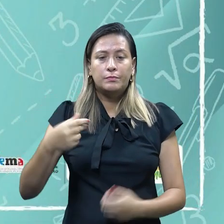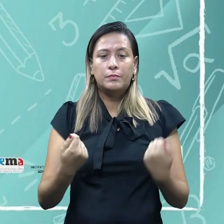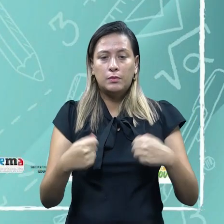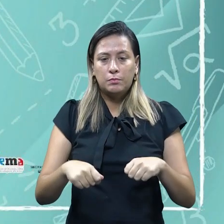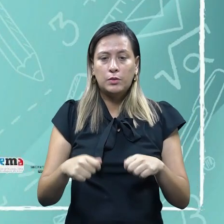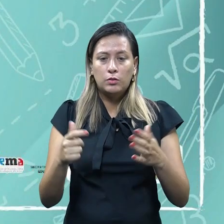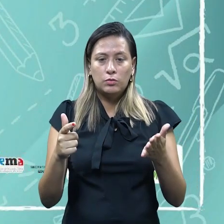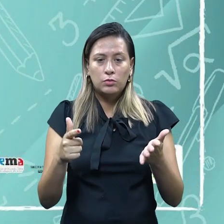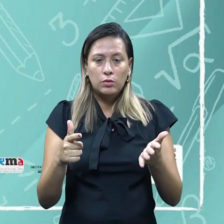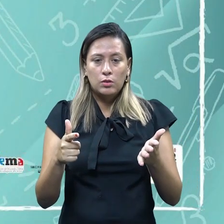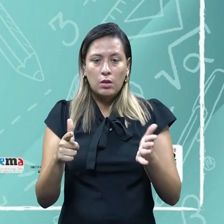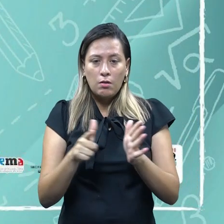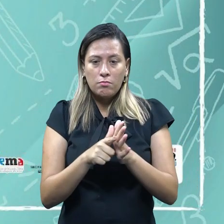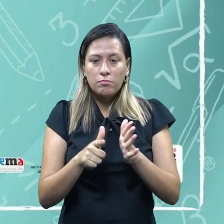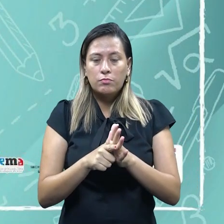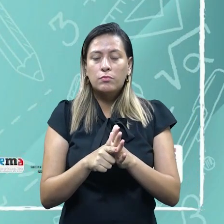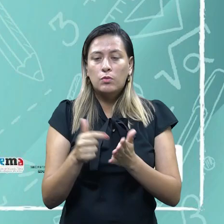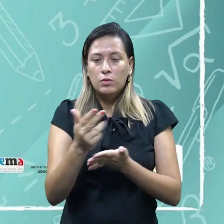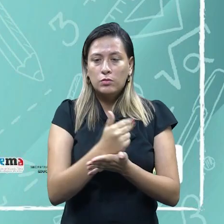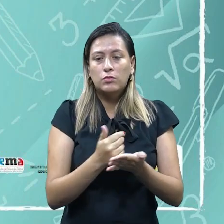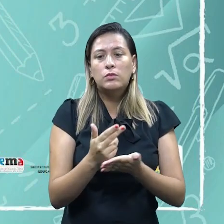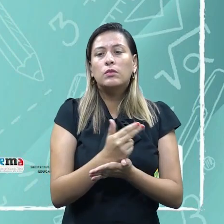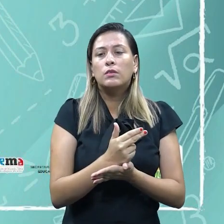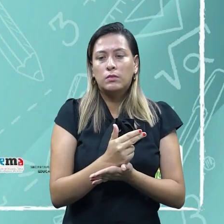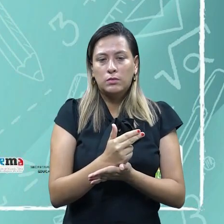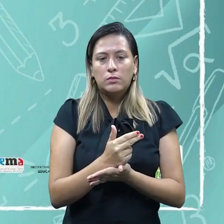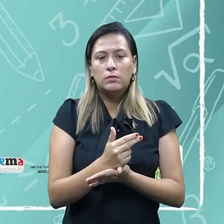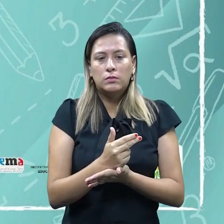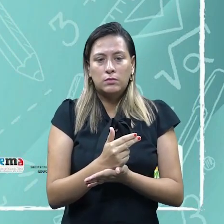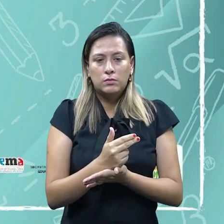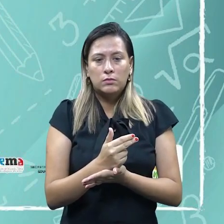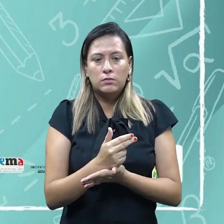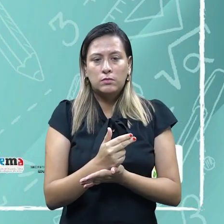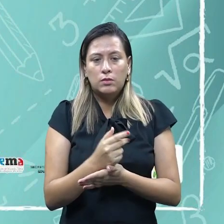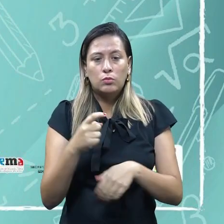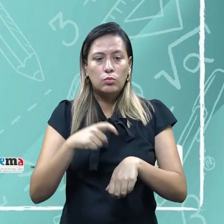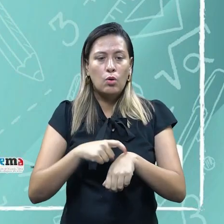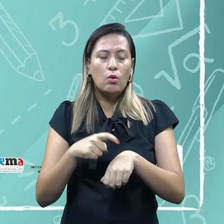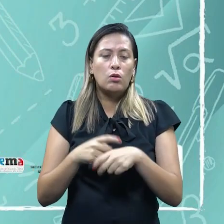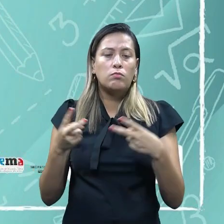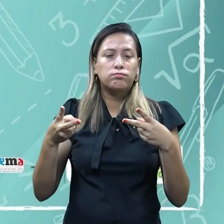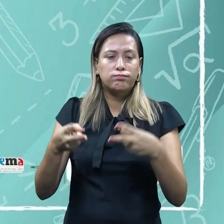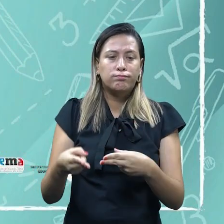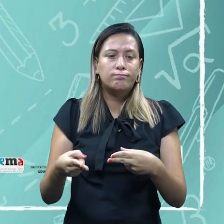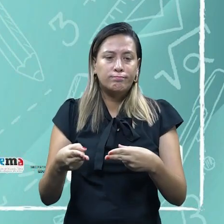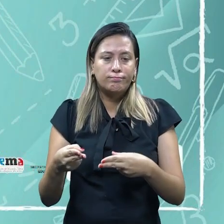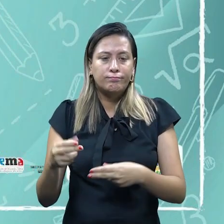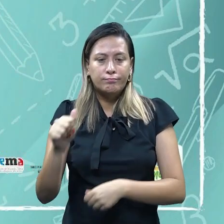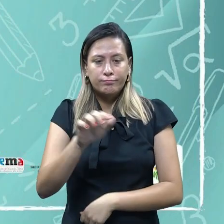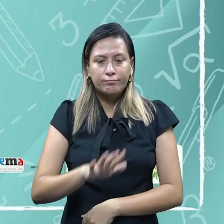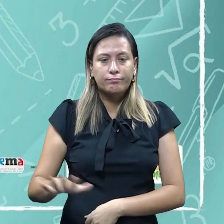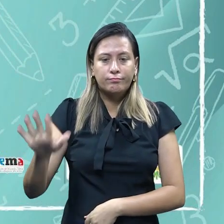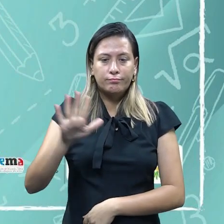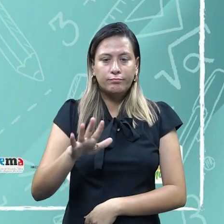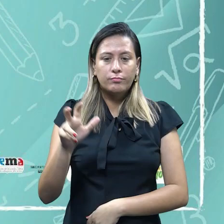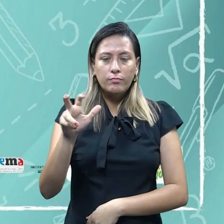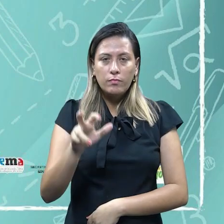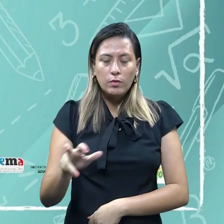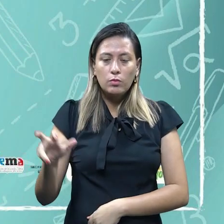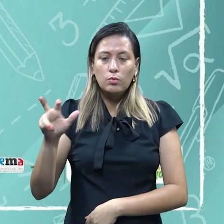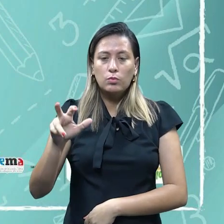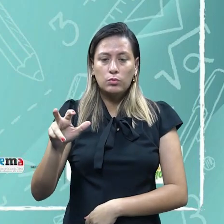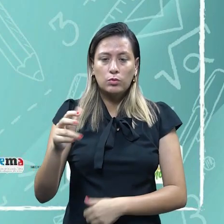PAN permite deslocar a folha de desenho em tempo real através da área de trabalho. O cursor